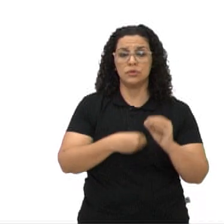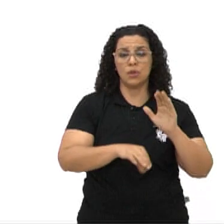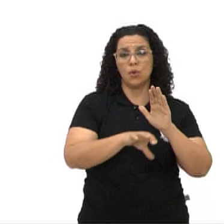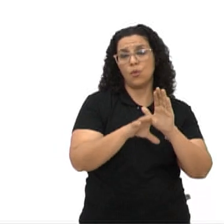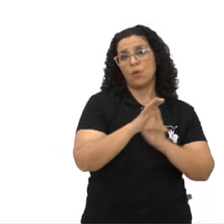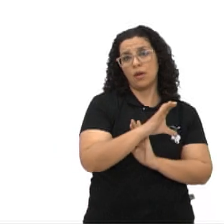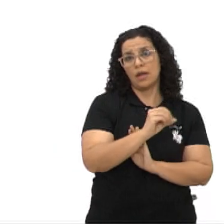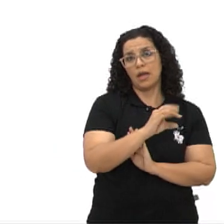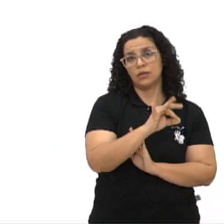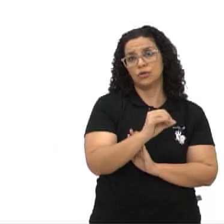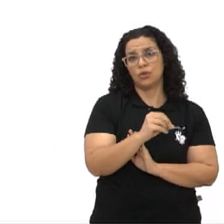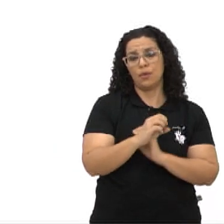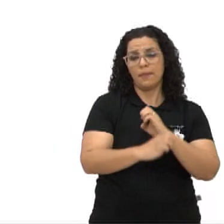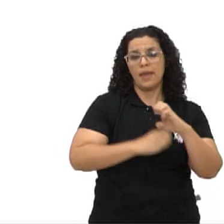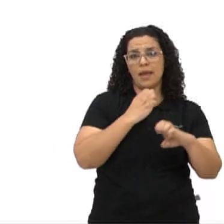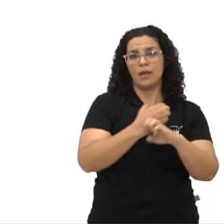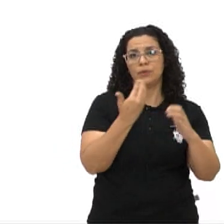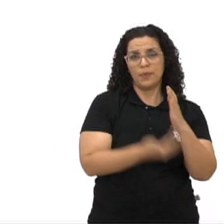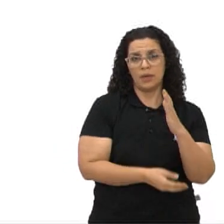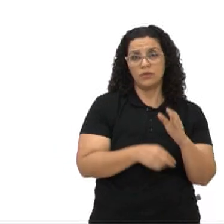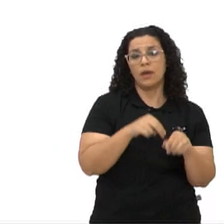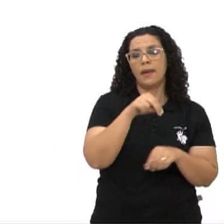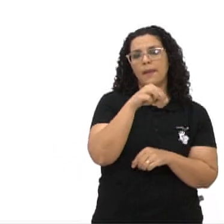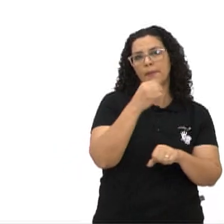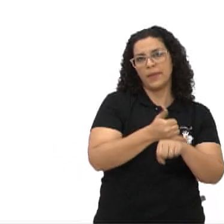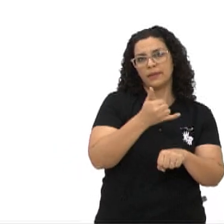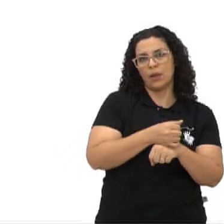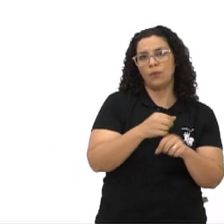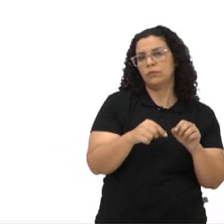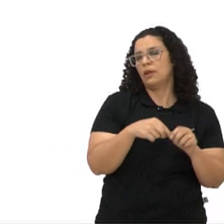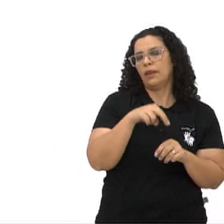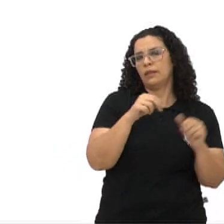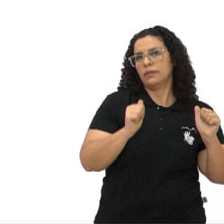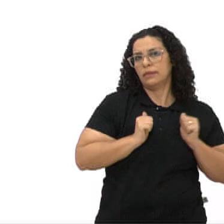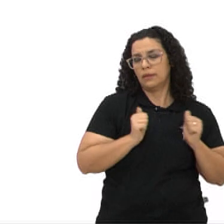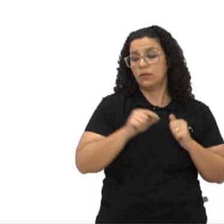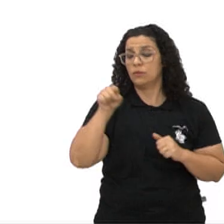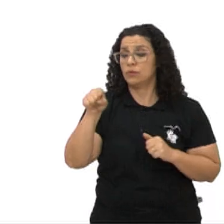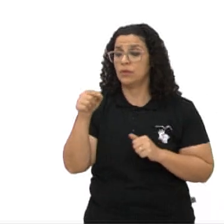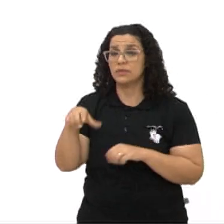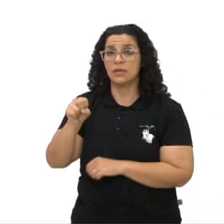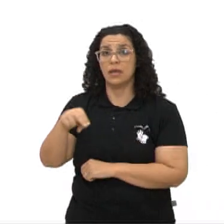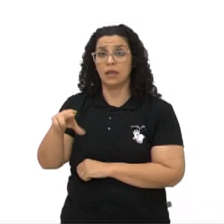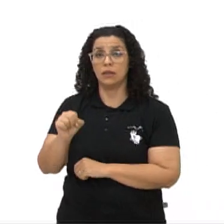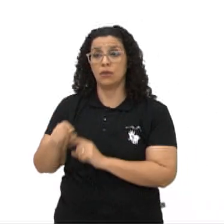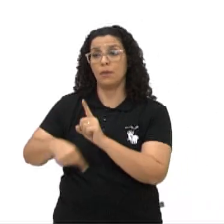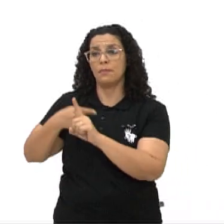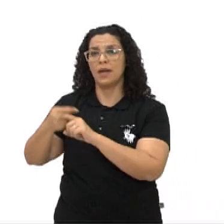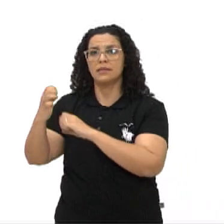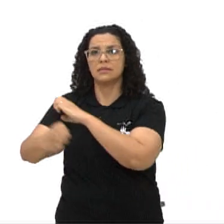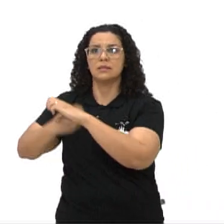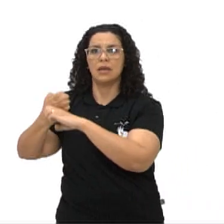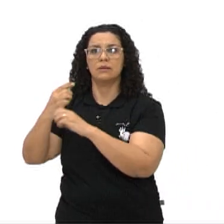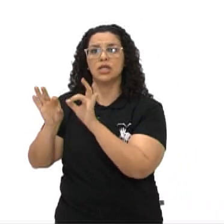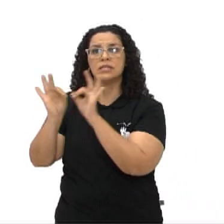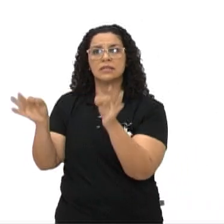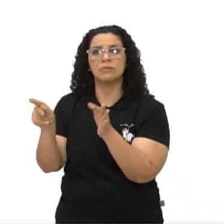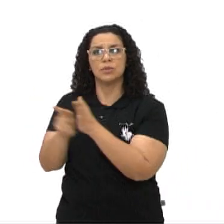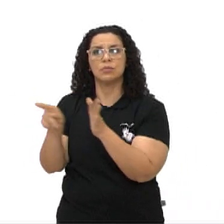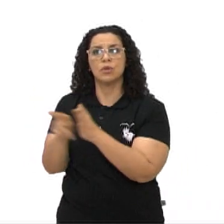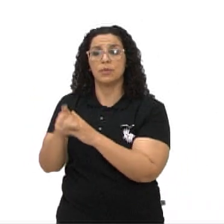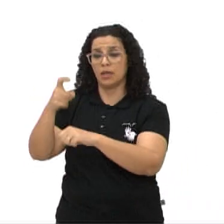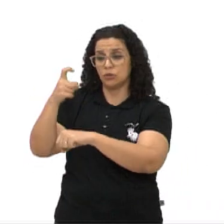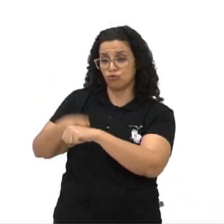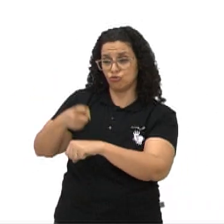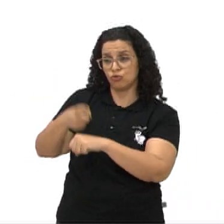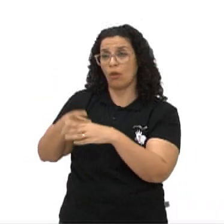perde elétrons, formando um metal neutro, e o ânion ganha elétrons, formando uma substância simples, sólida, líquida